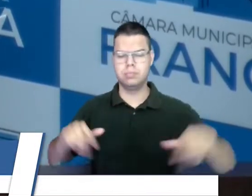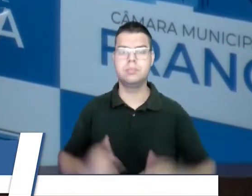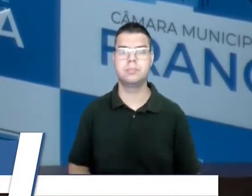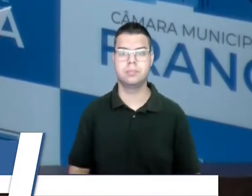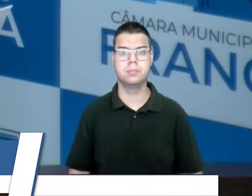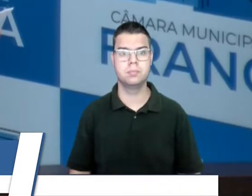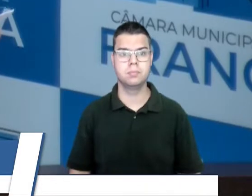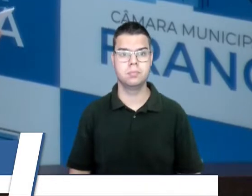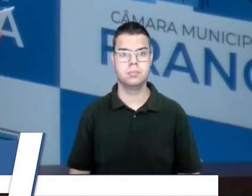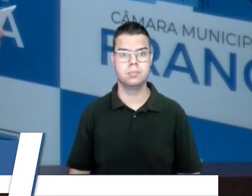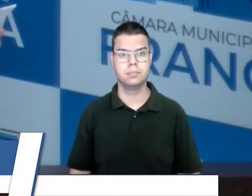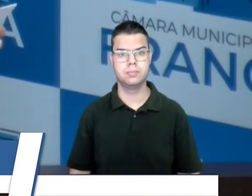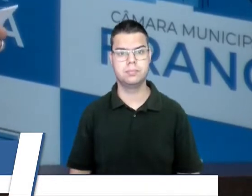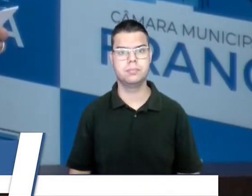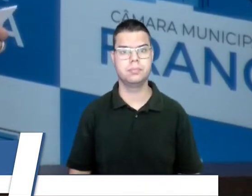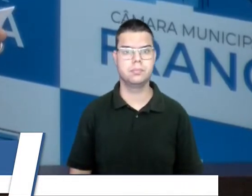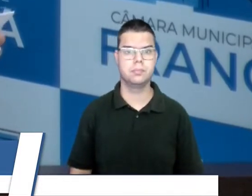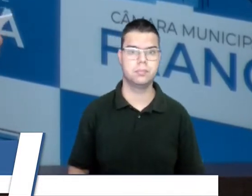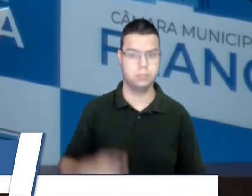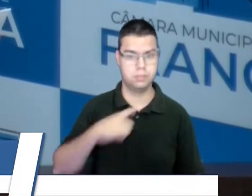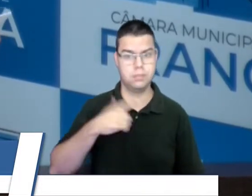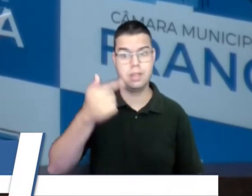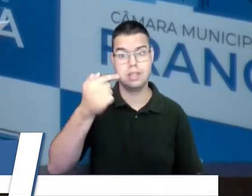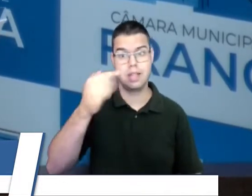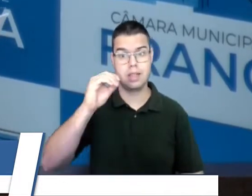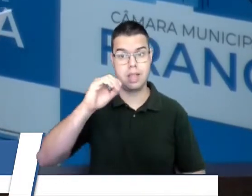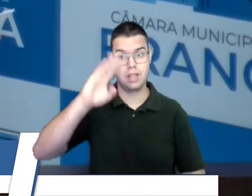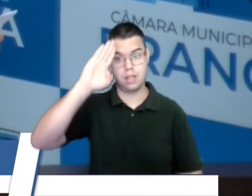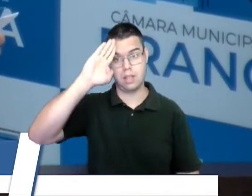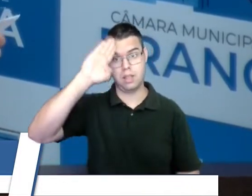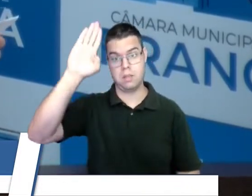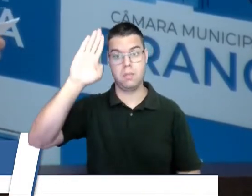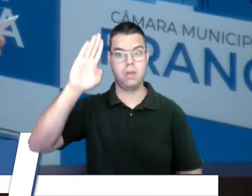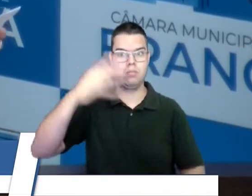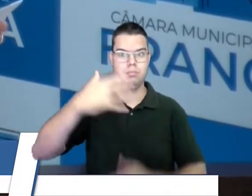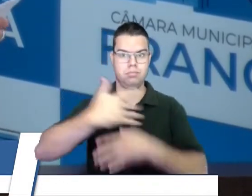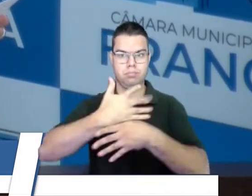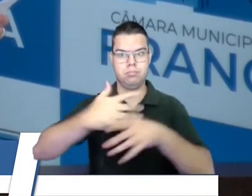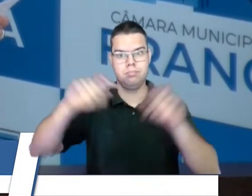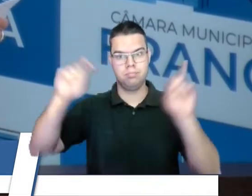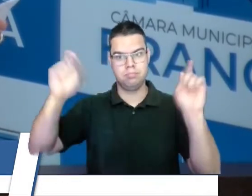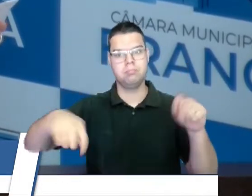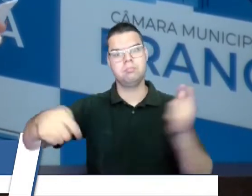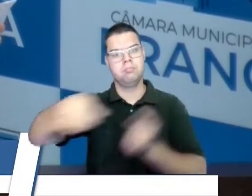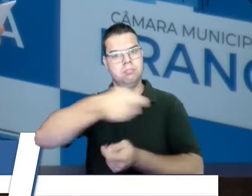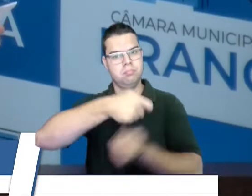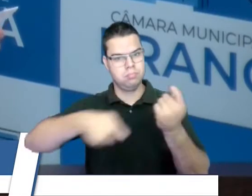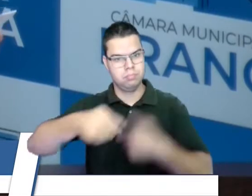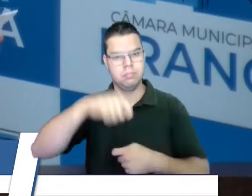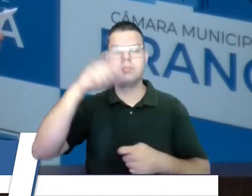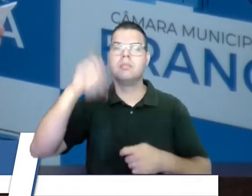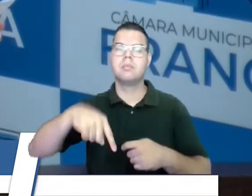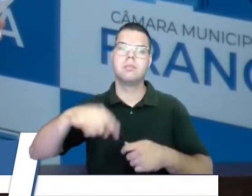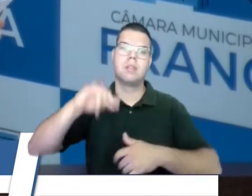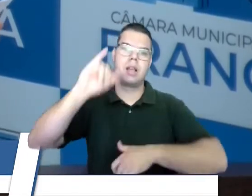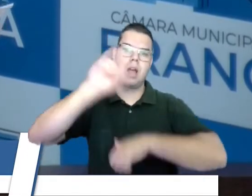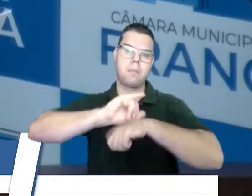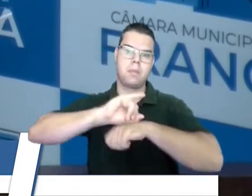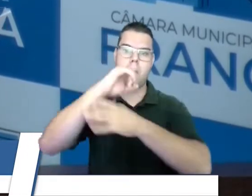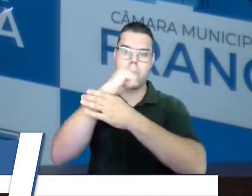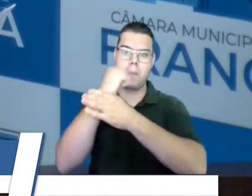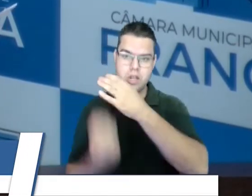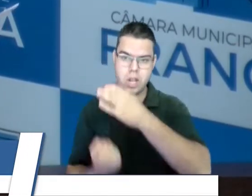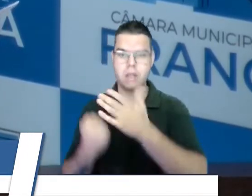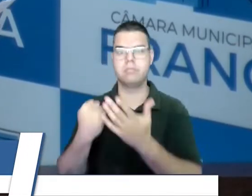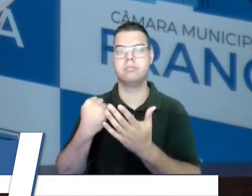Ela está entre as 70 maiores cidades com potencial de negócios do país, é a capital do basquete, do calçado, dos